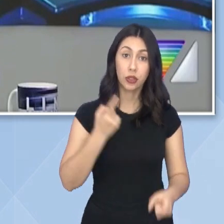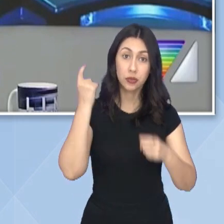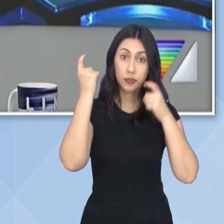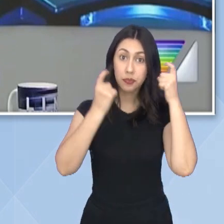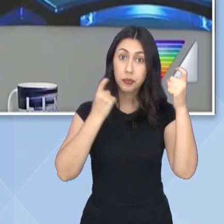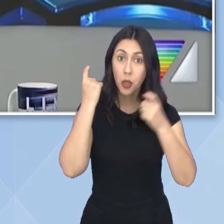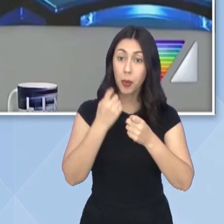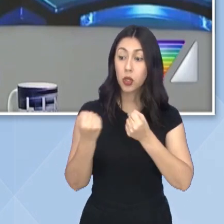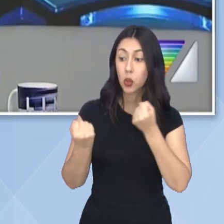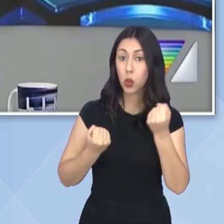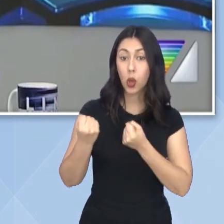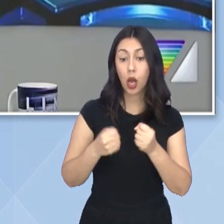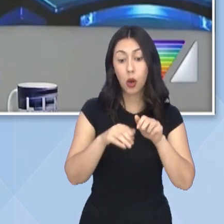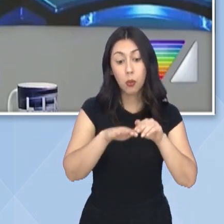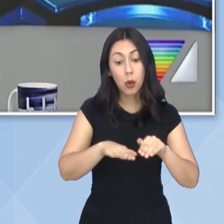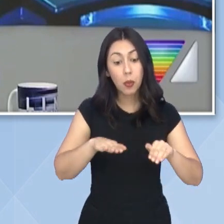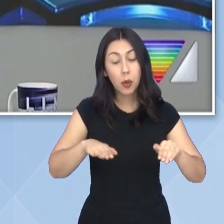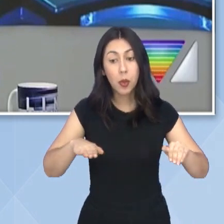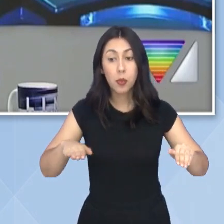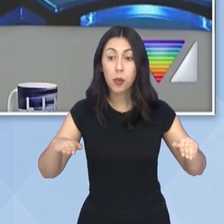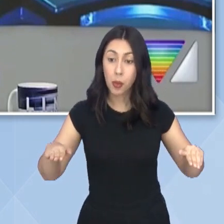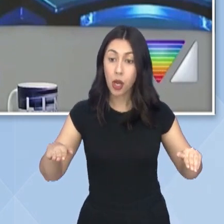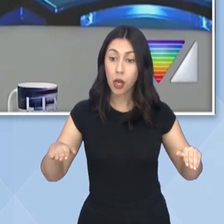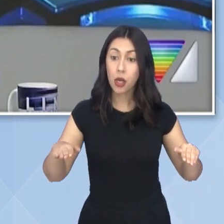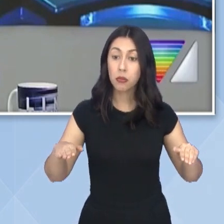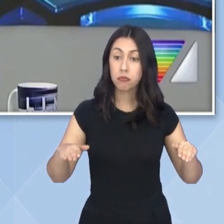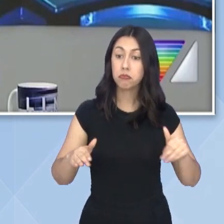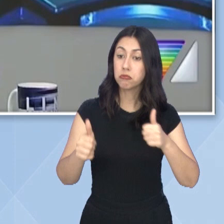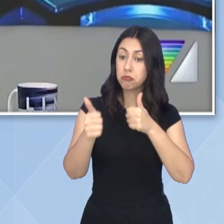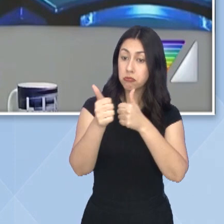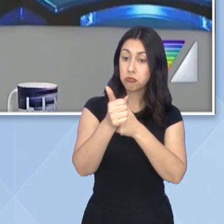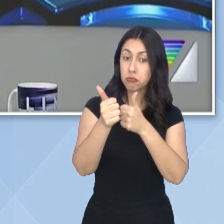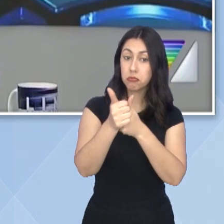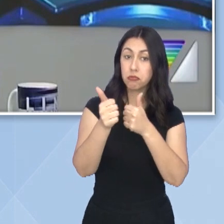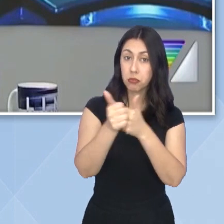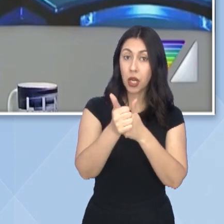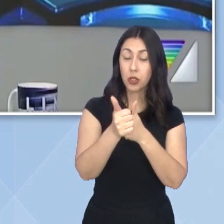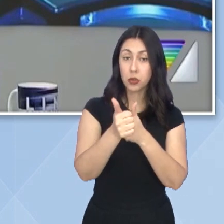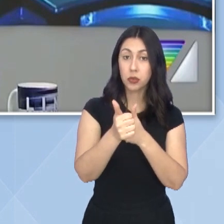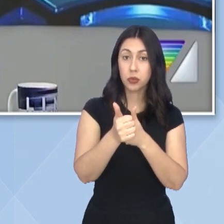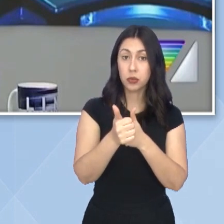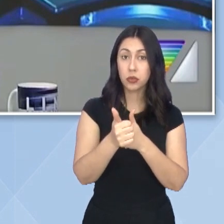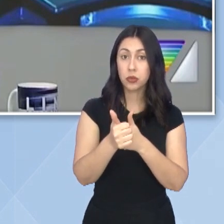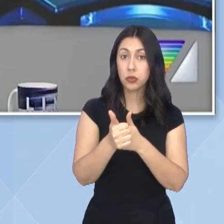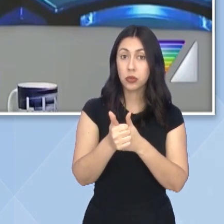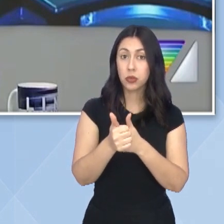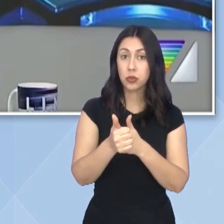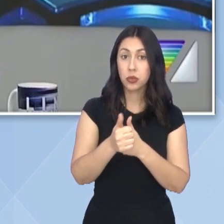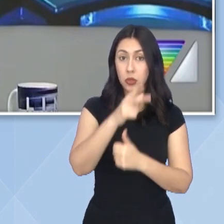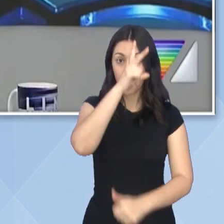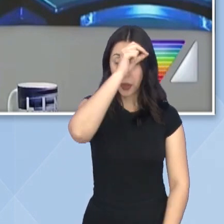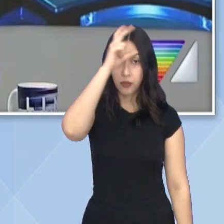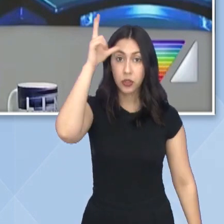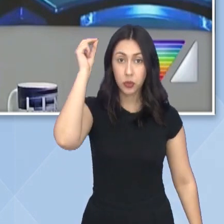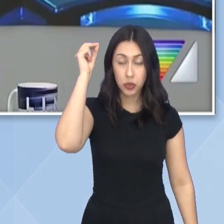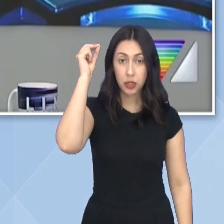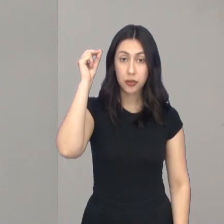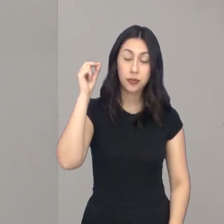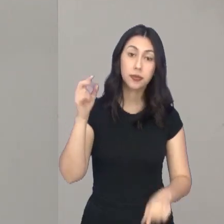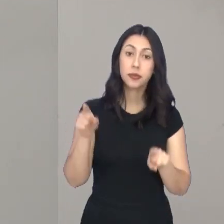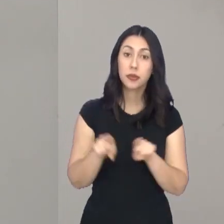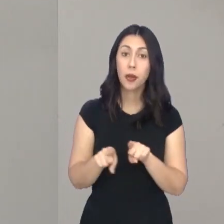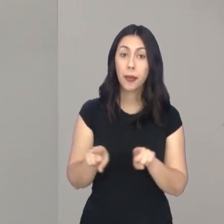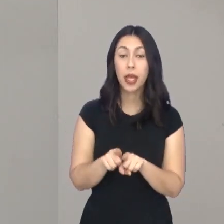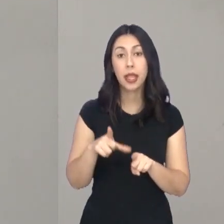com os veículos que ficam estacionados ali em frente, aqui na José de Alencar, em frente ao Paço Municipal. Tem ali a